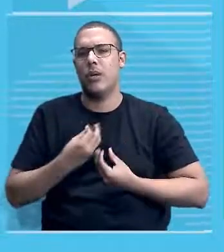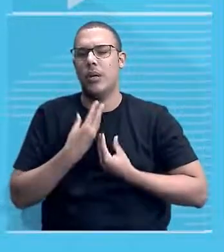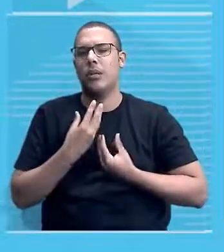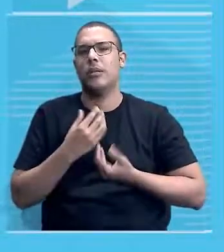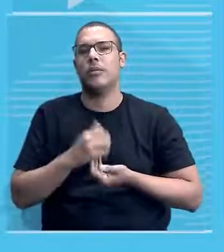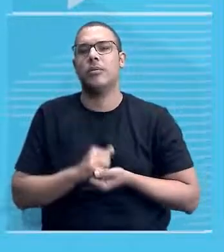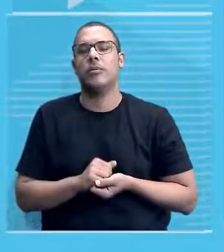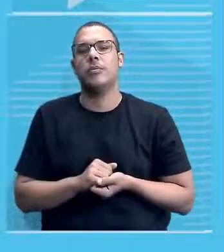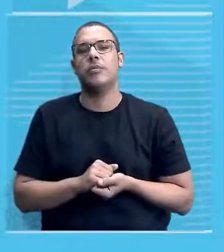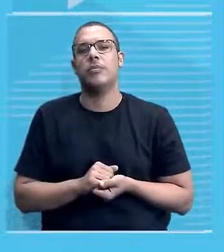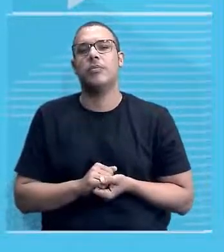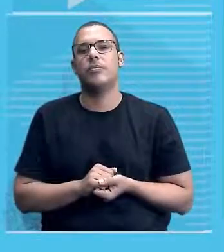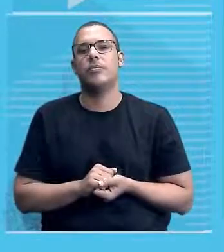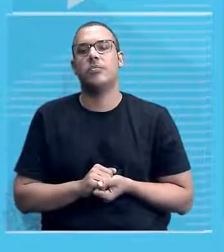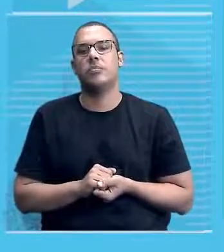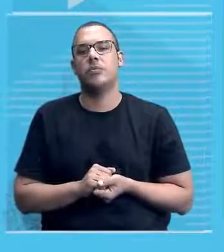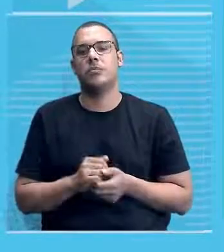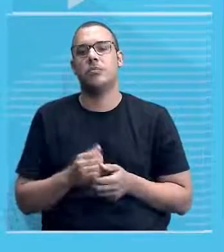maravilhosos